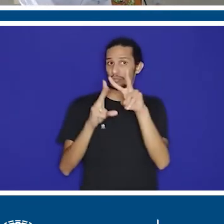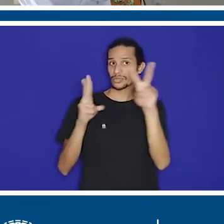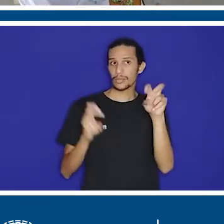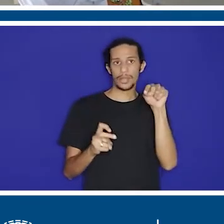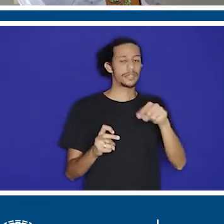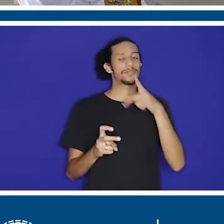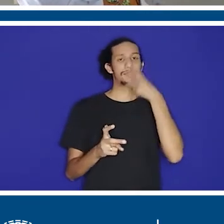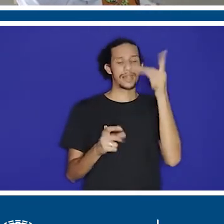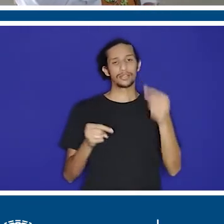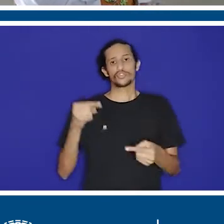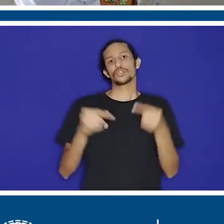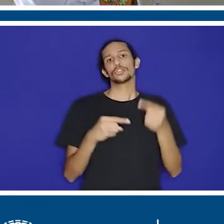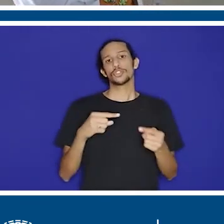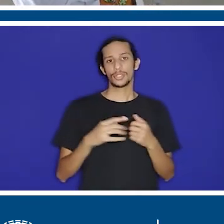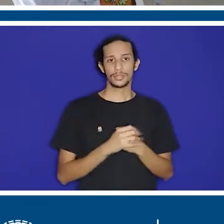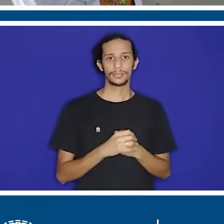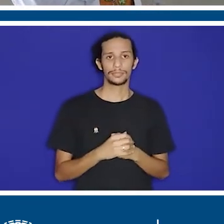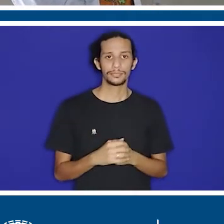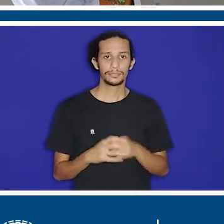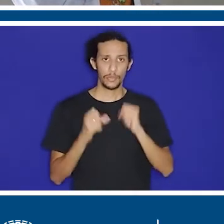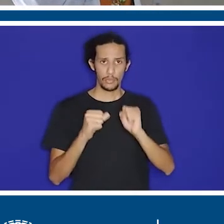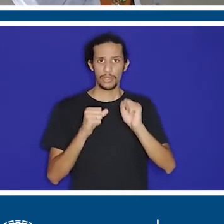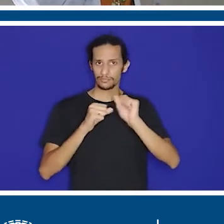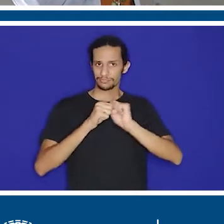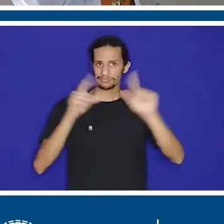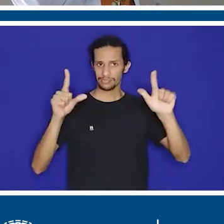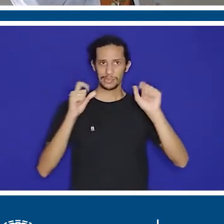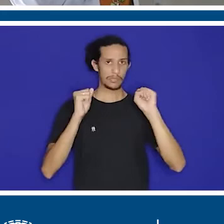Eu acho que pode passar.